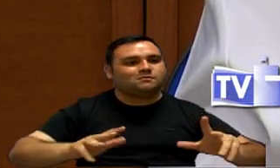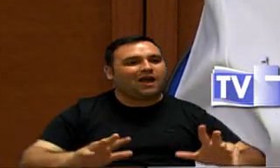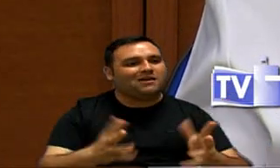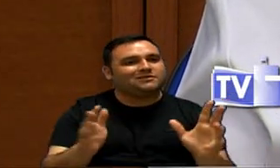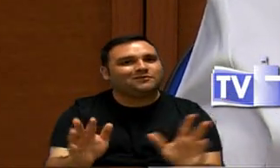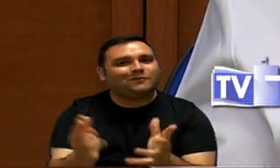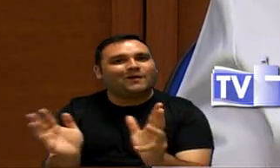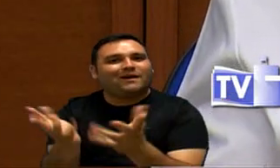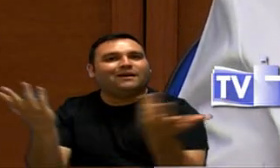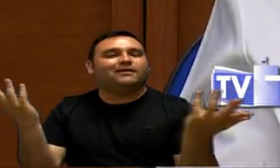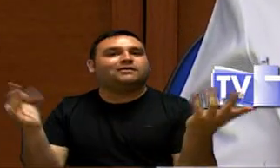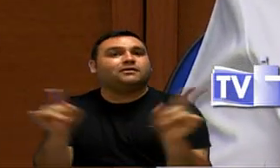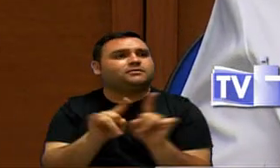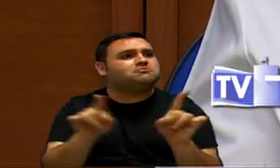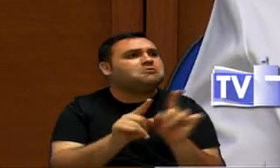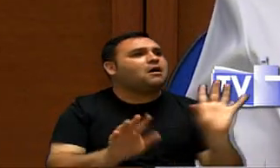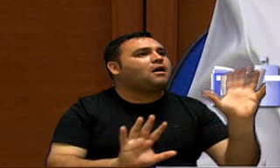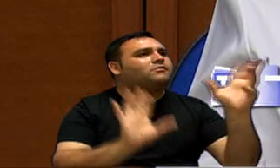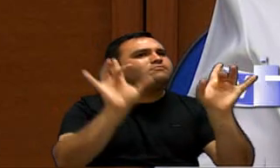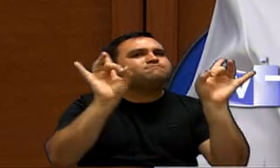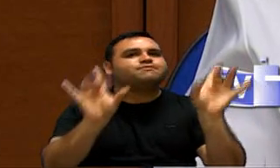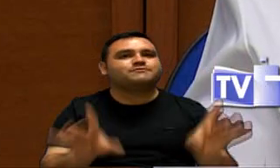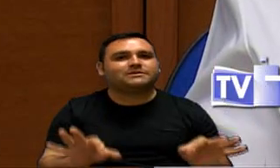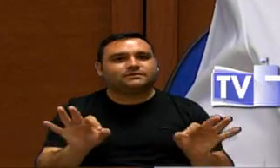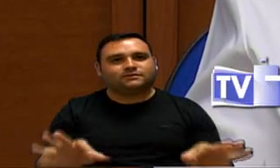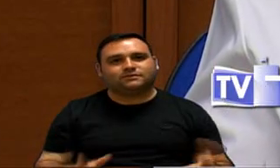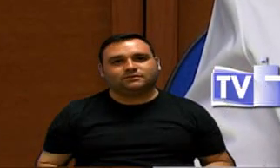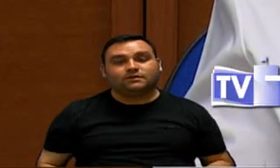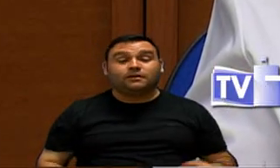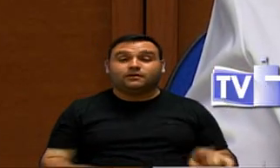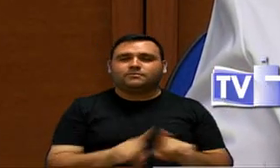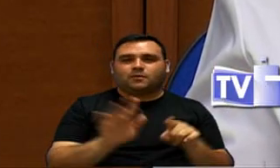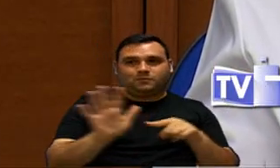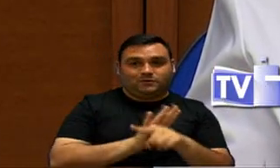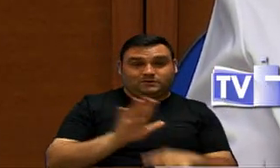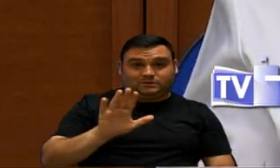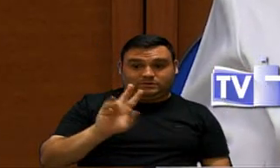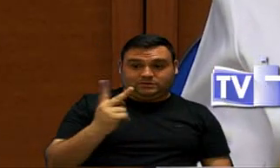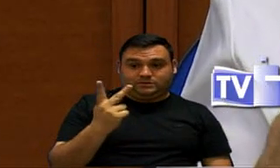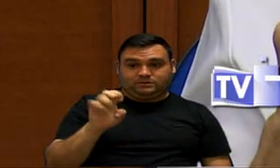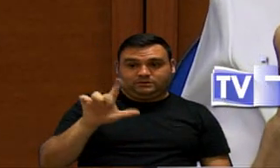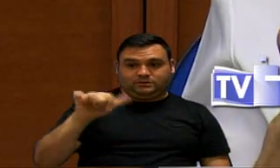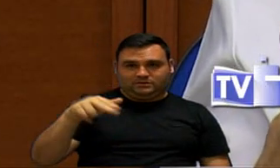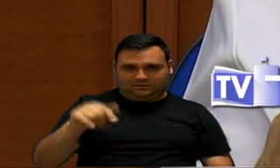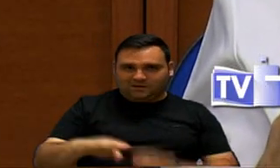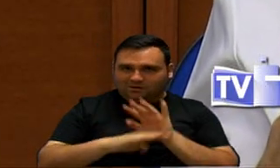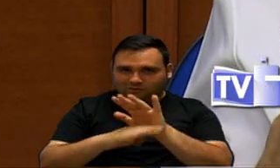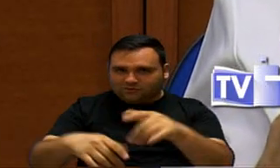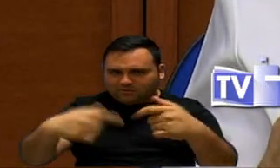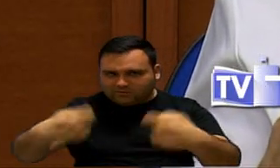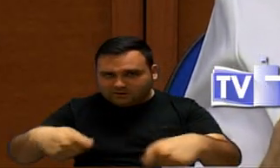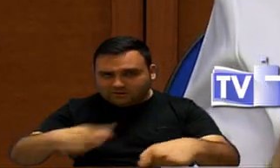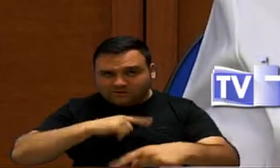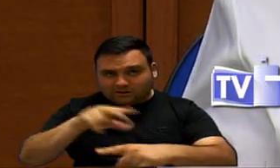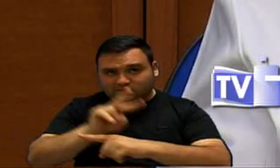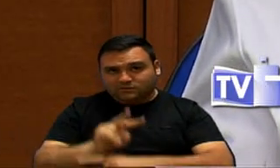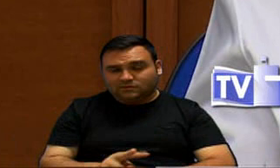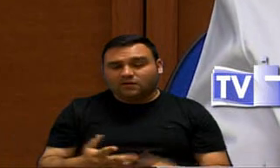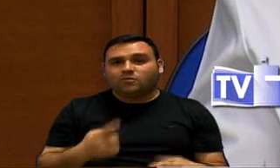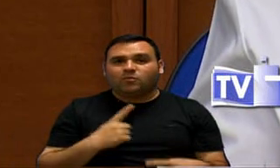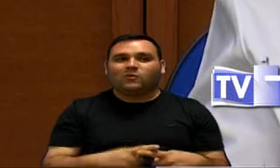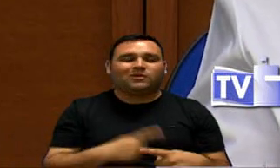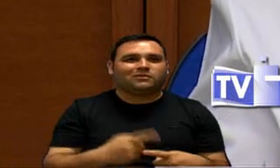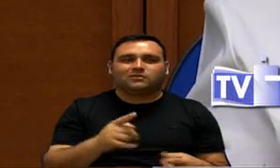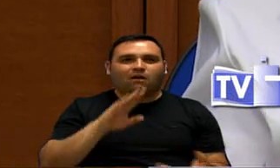motivada, acontecer na prática. E eu queria perguntar, doutora Helena, a senhora precisa de ajuda nessa questão da defensoria? Porque